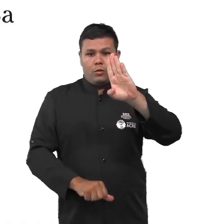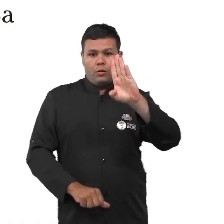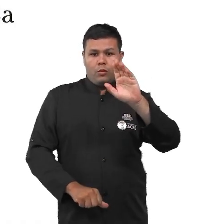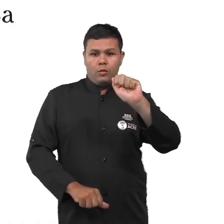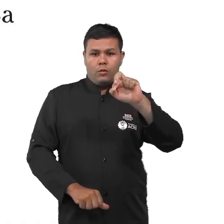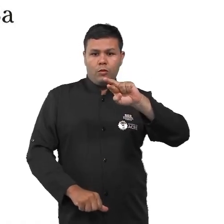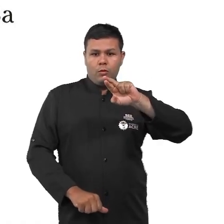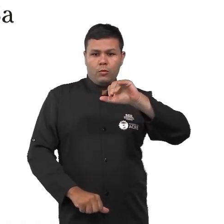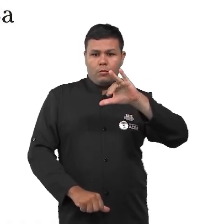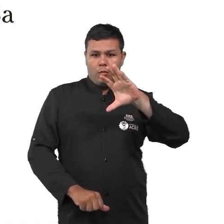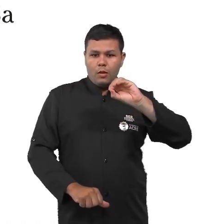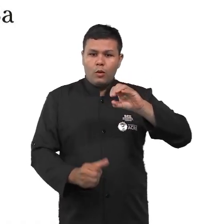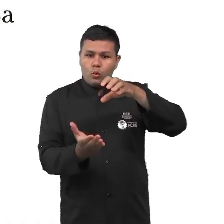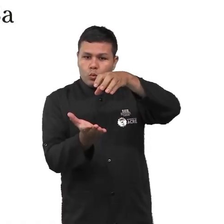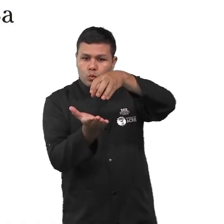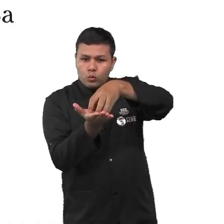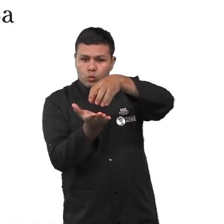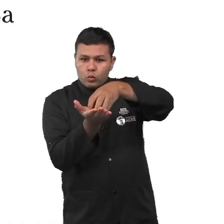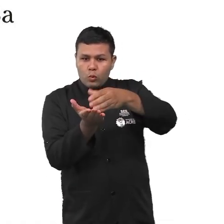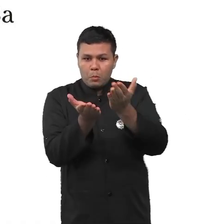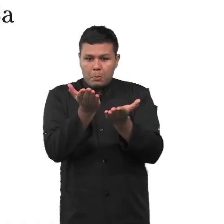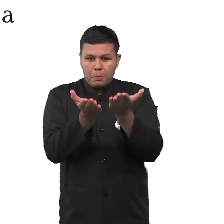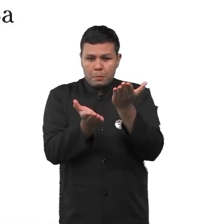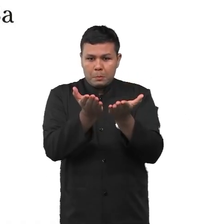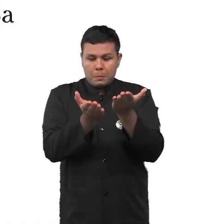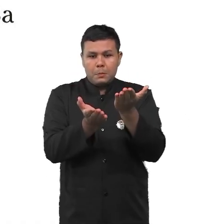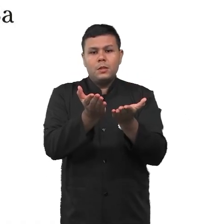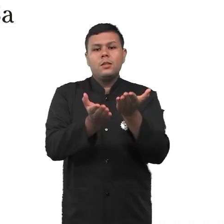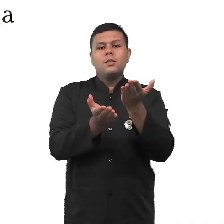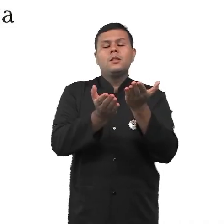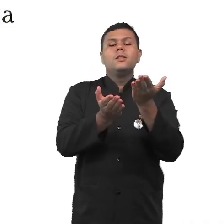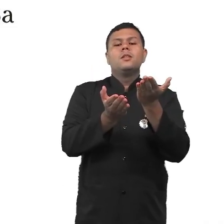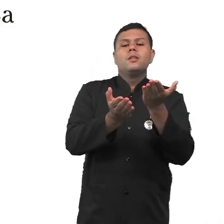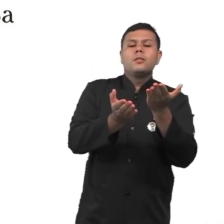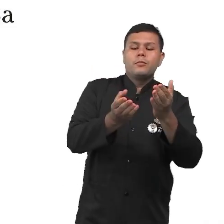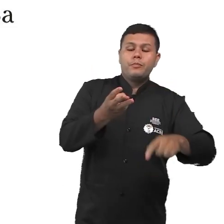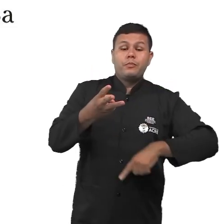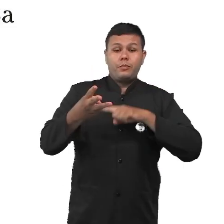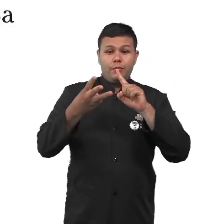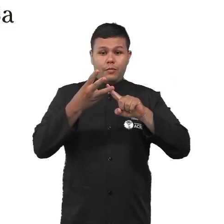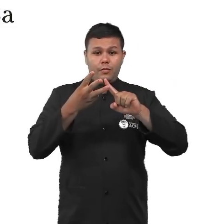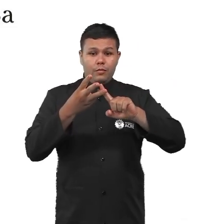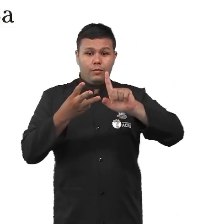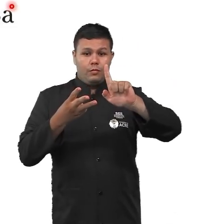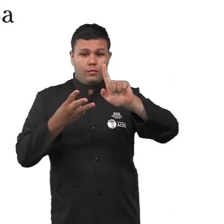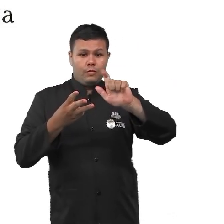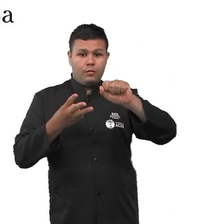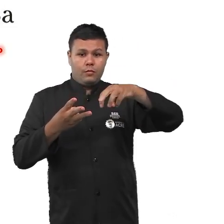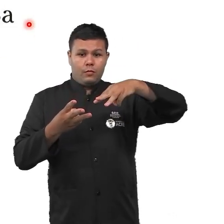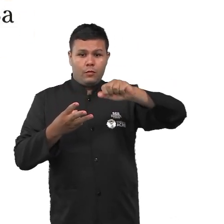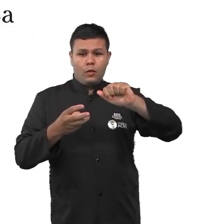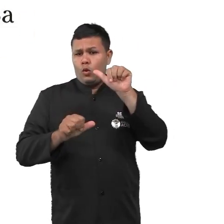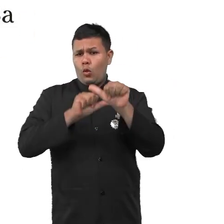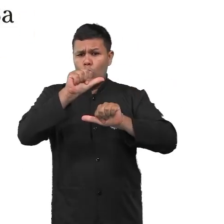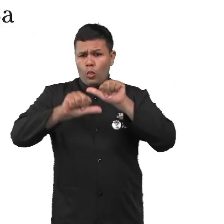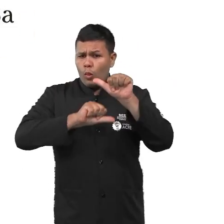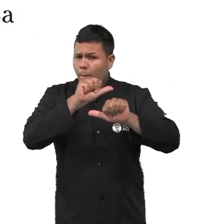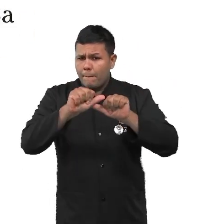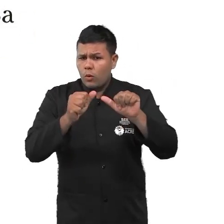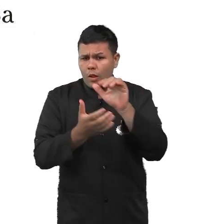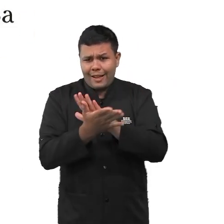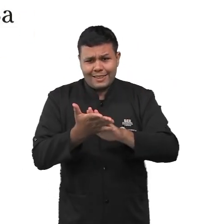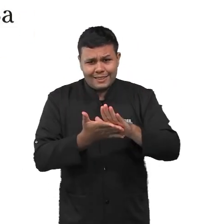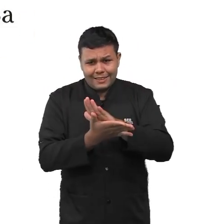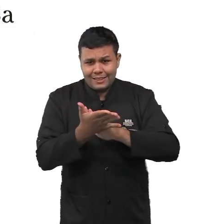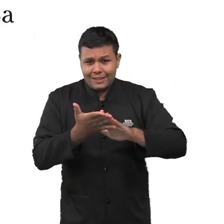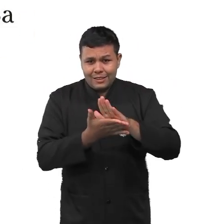instável, mas quando eu venho para uma emissão gama, perceba que eu não transmuto o elemento. Ele não muda,